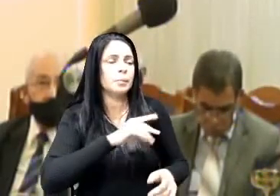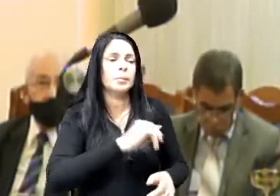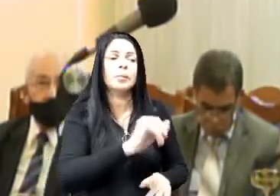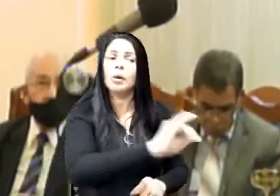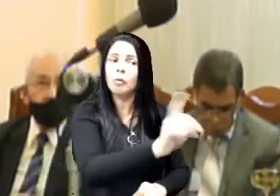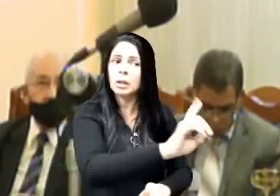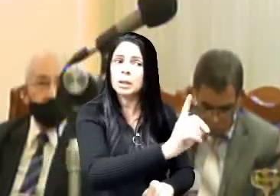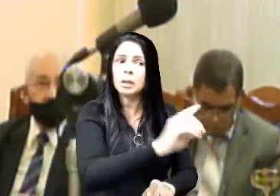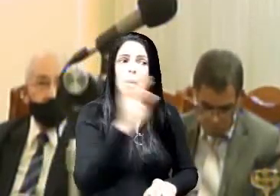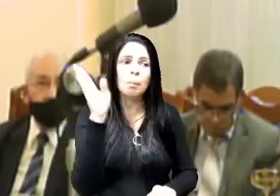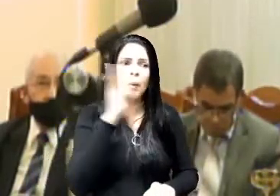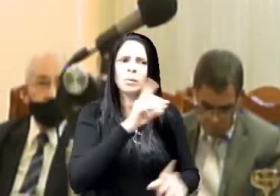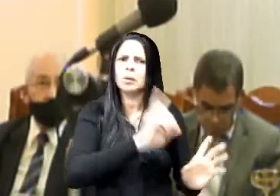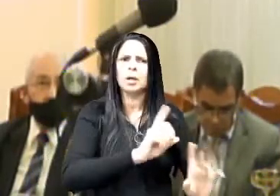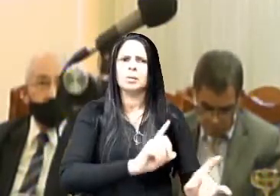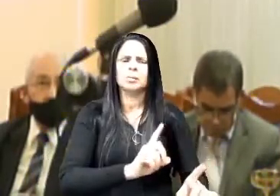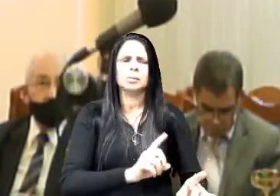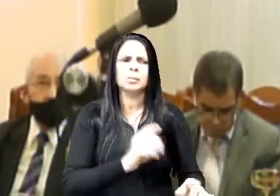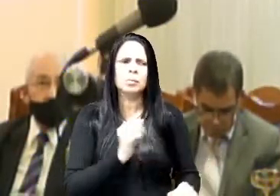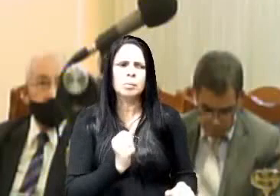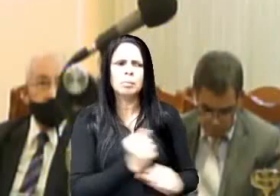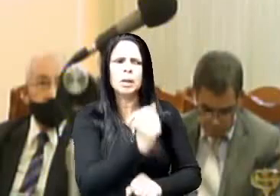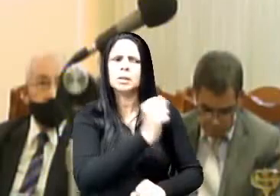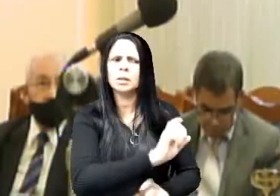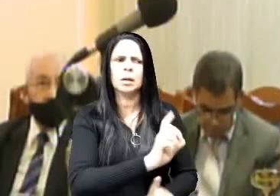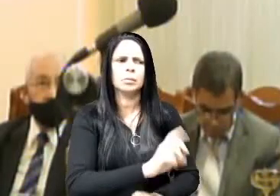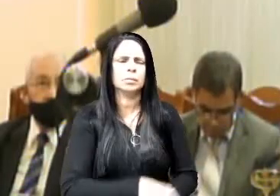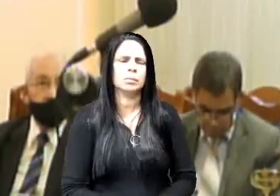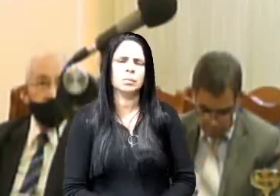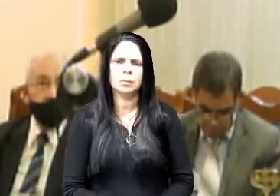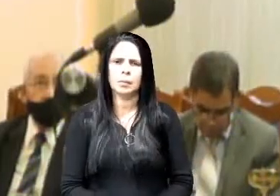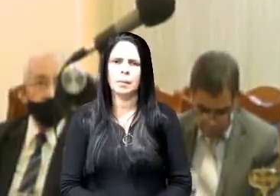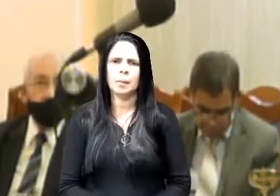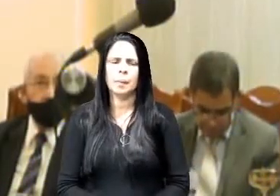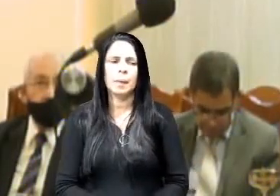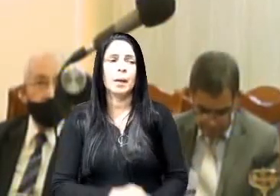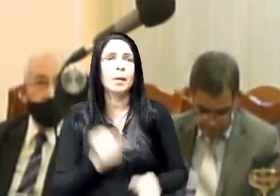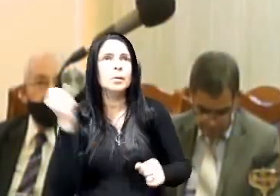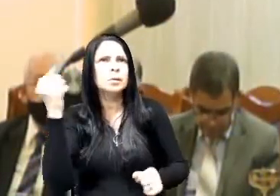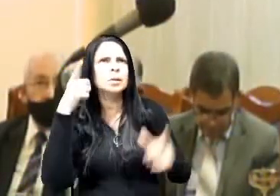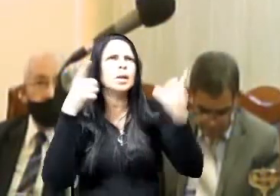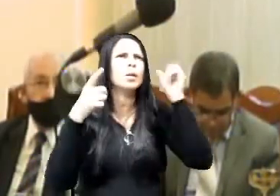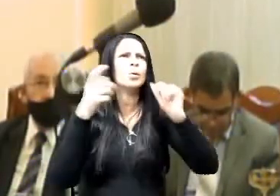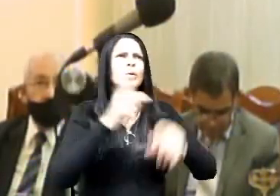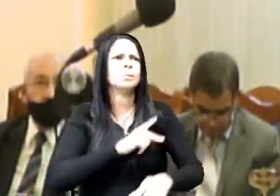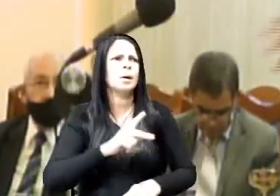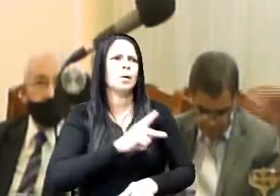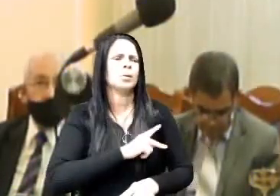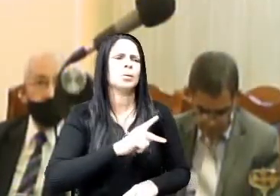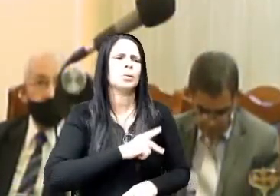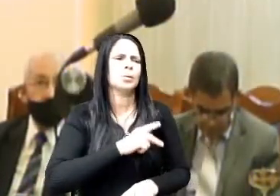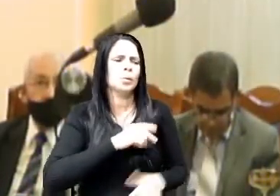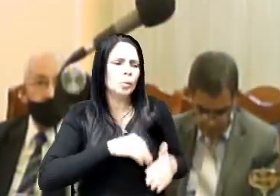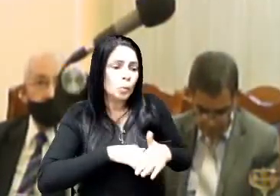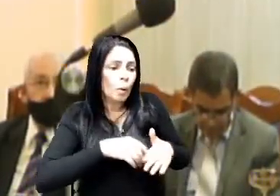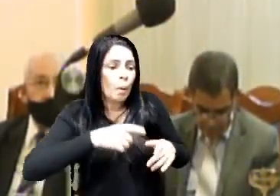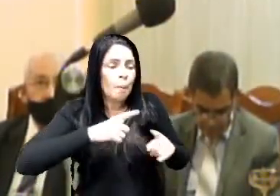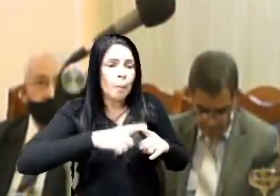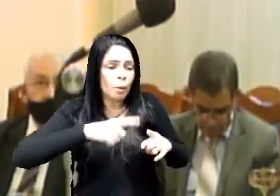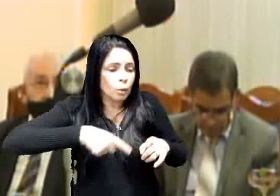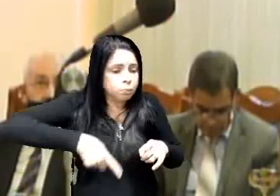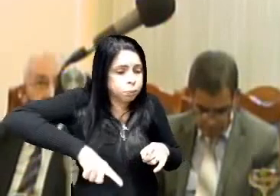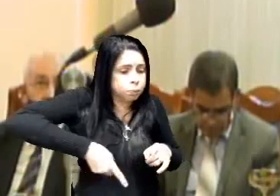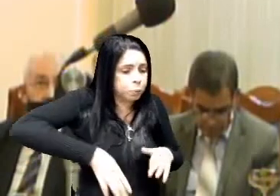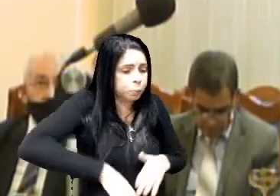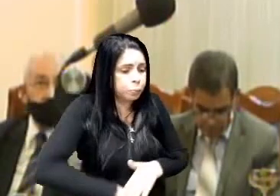mal não. 28, 29. E pedindo luz: acenda a luz, Paulo, que é um buraco lá embaixo, subterrâneo.